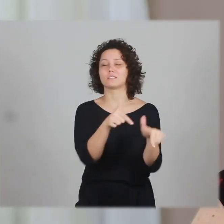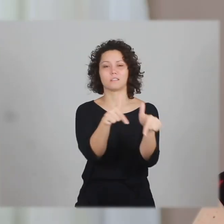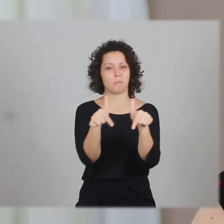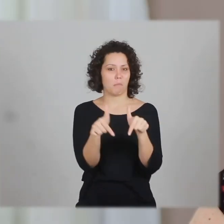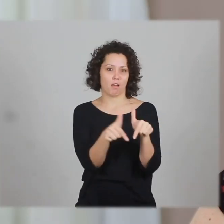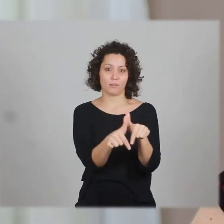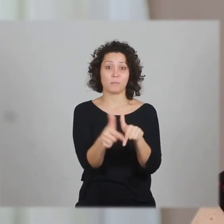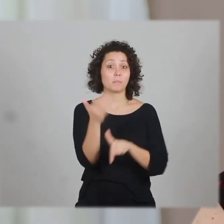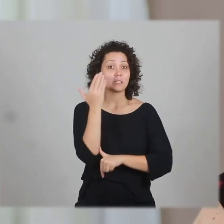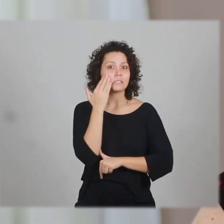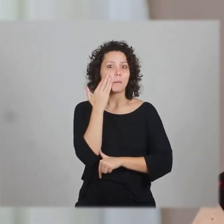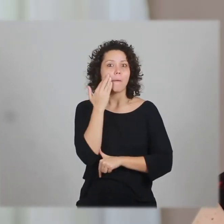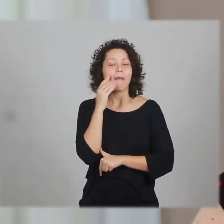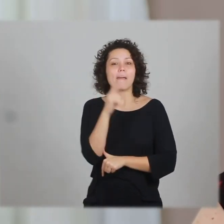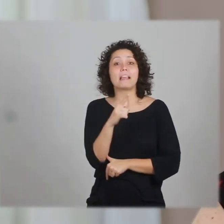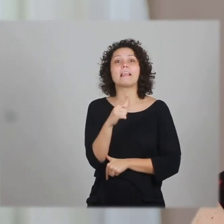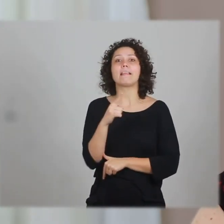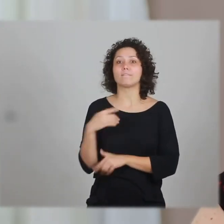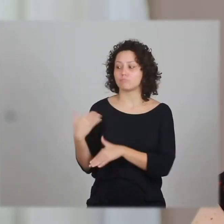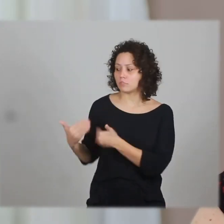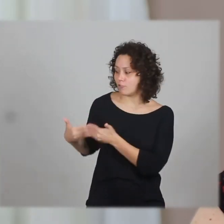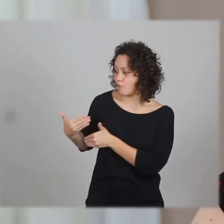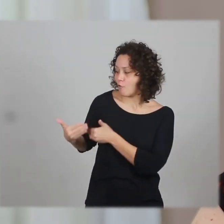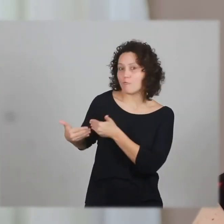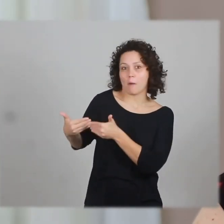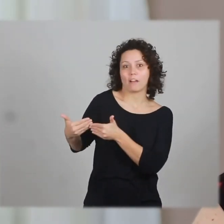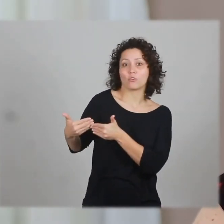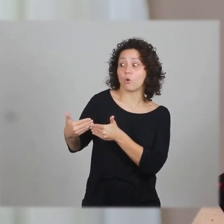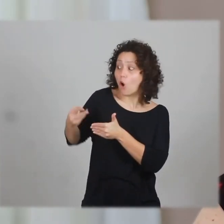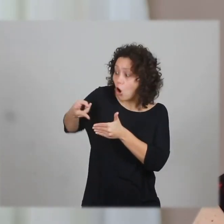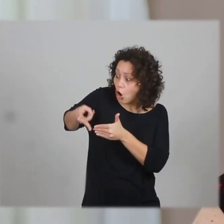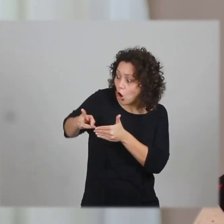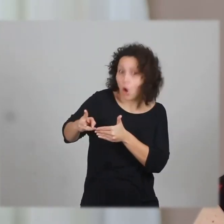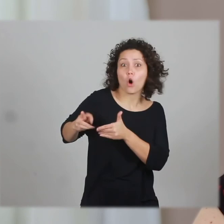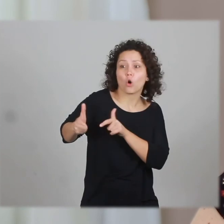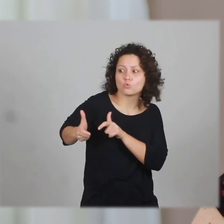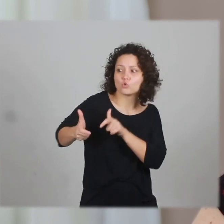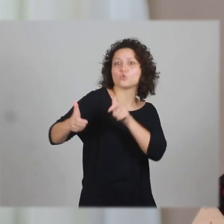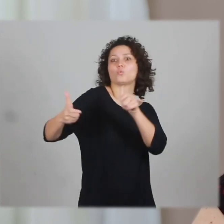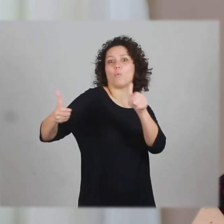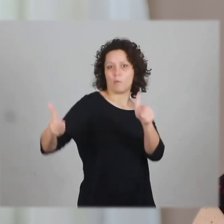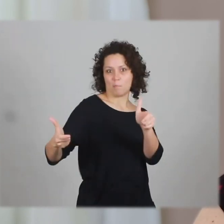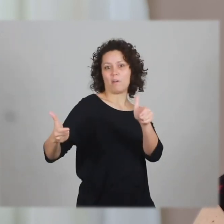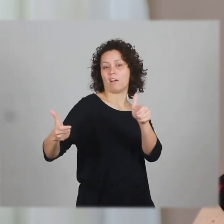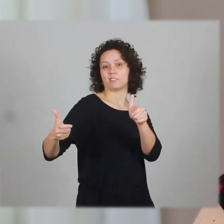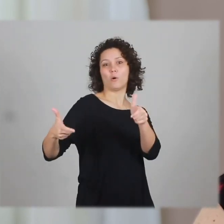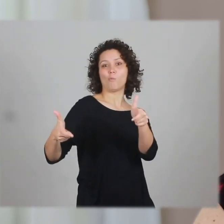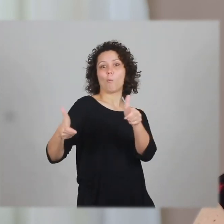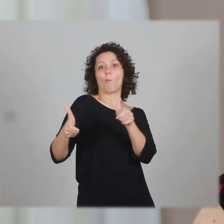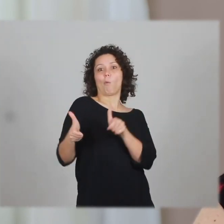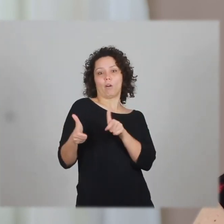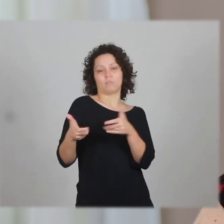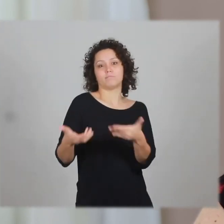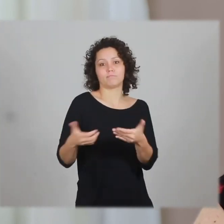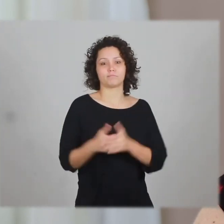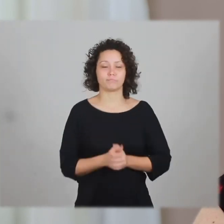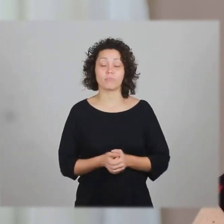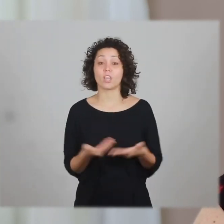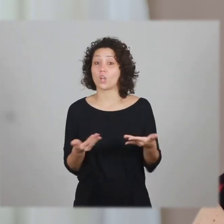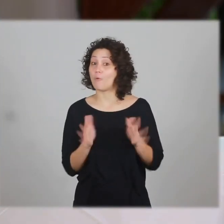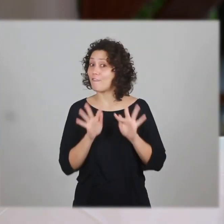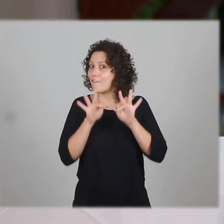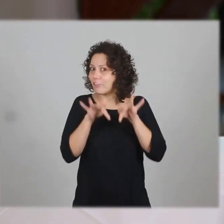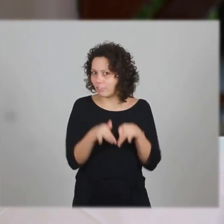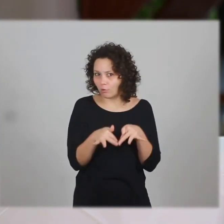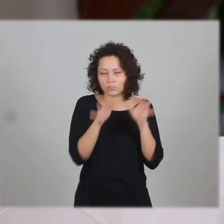ampliados. Chegamos ao final dessa aula. Até aqui, você viu que as organizações da sociedade civil, como interlocutoras das demandas